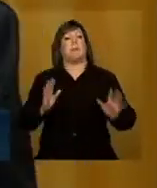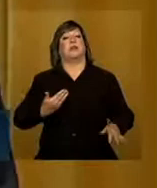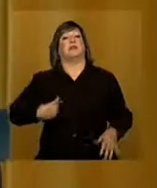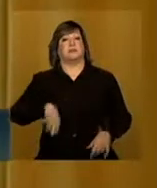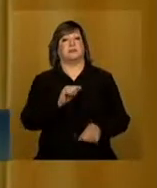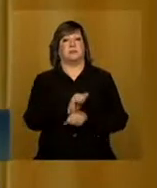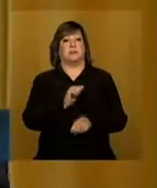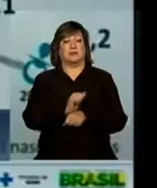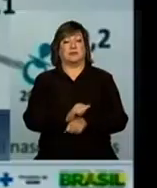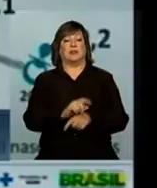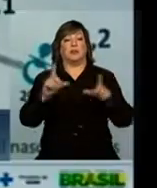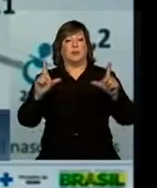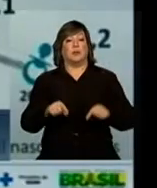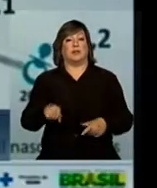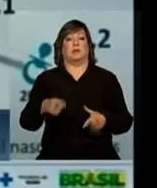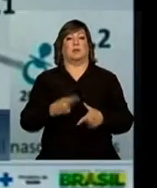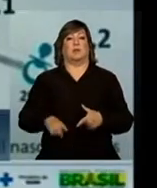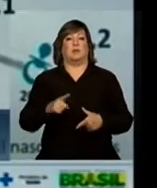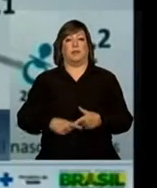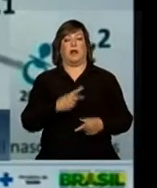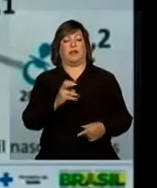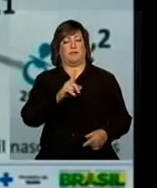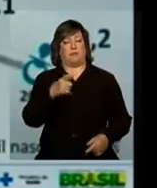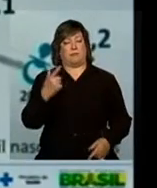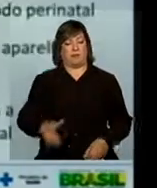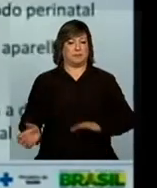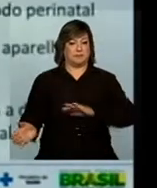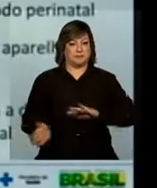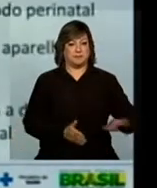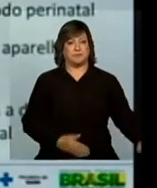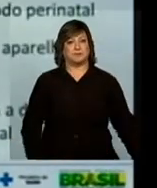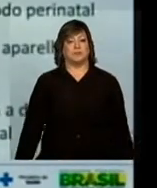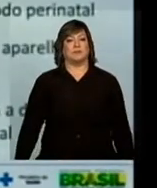esperamos reduzir esse componente cada vez mais. Pode passar?